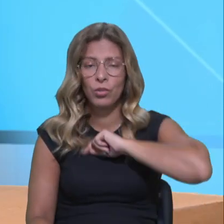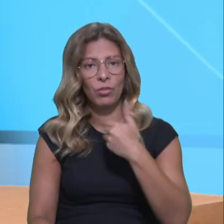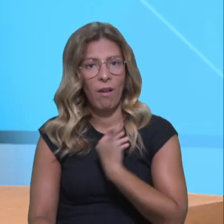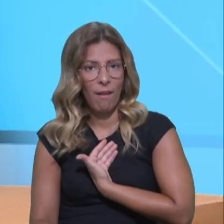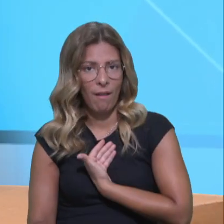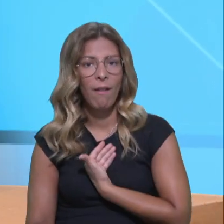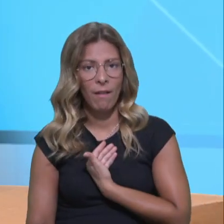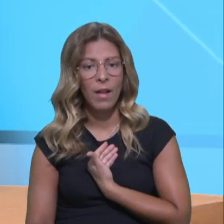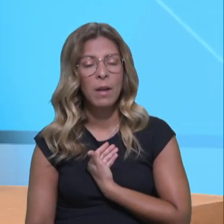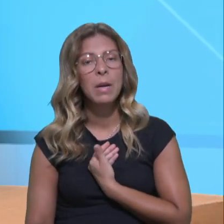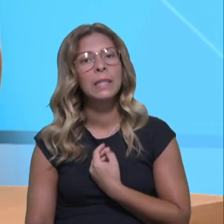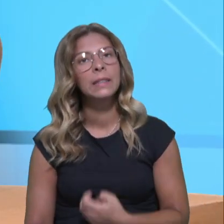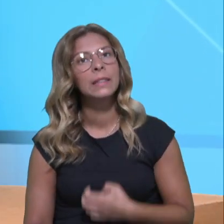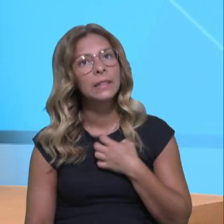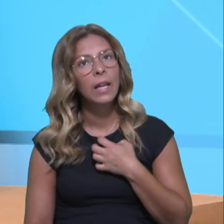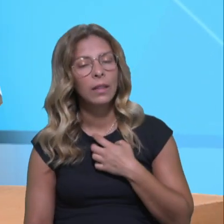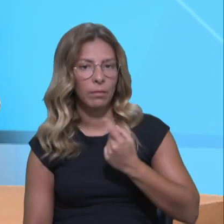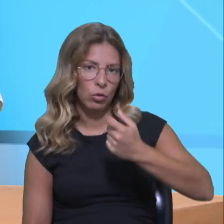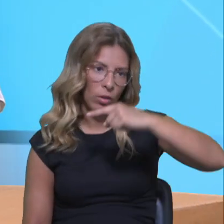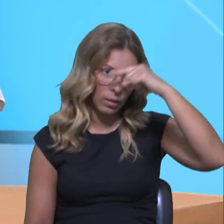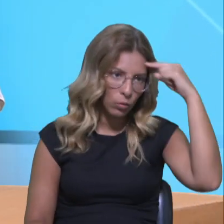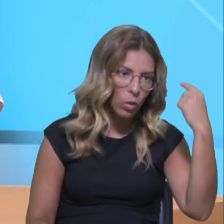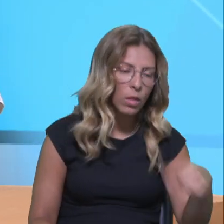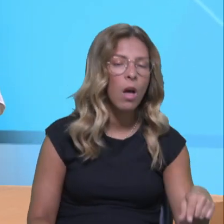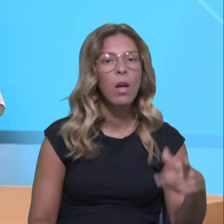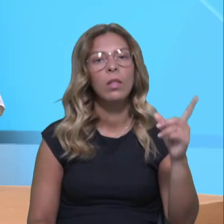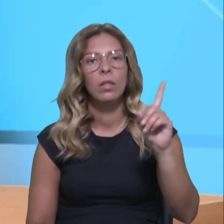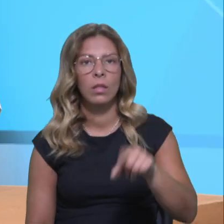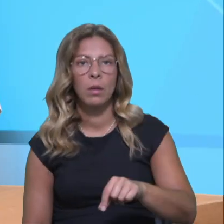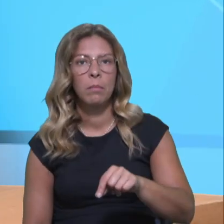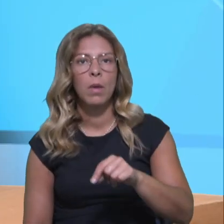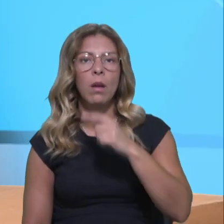sente as nossas dificuldades e os nossos